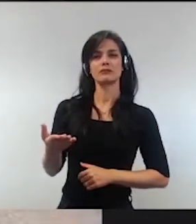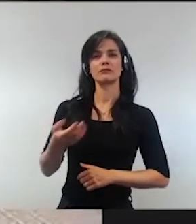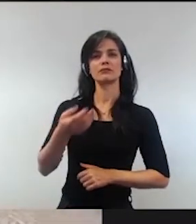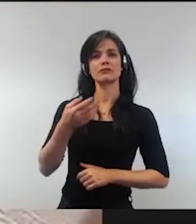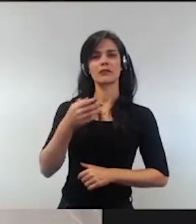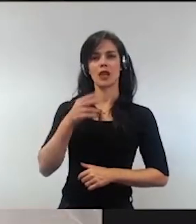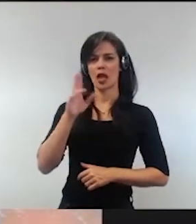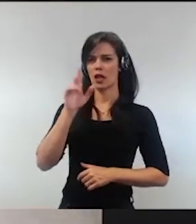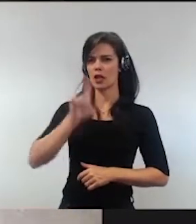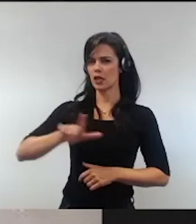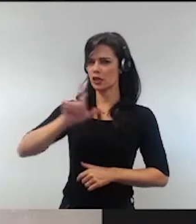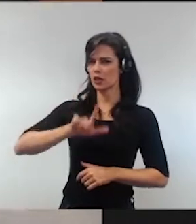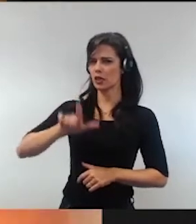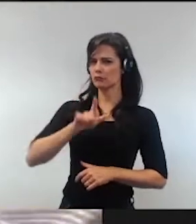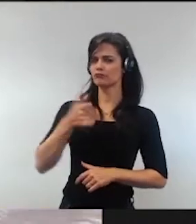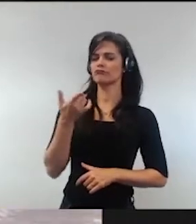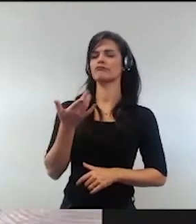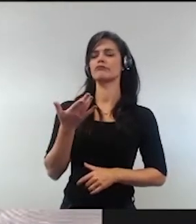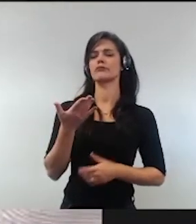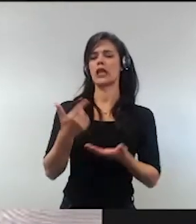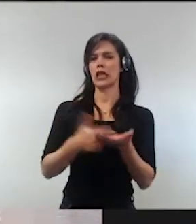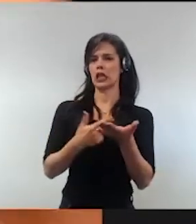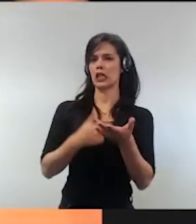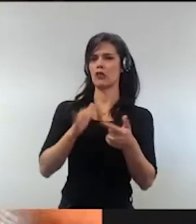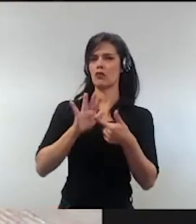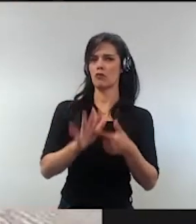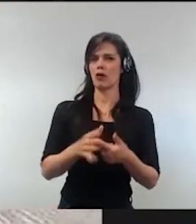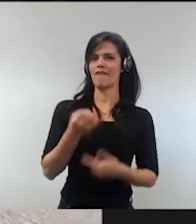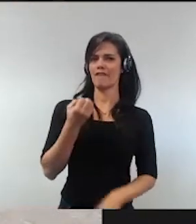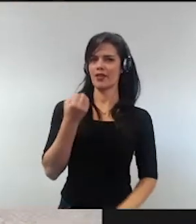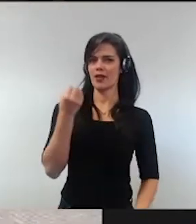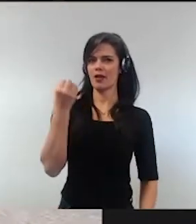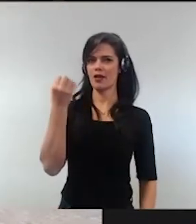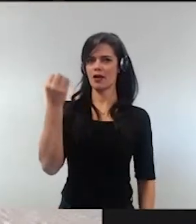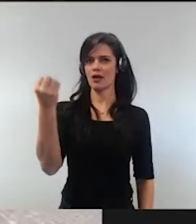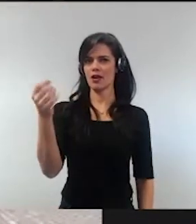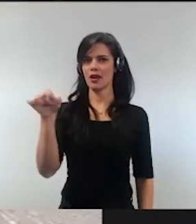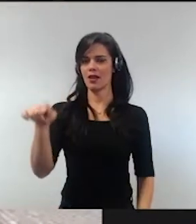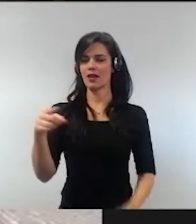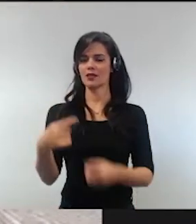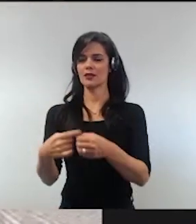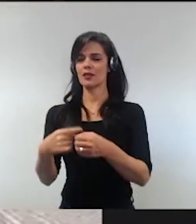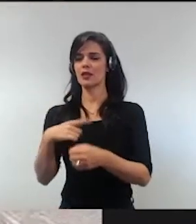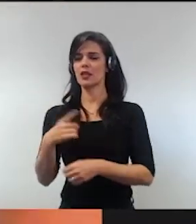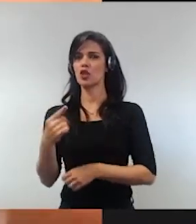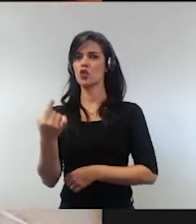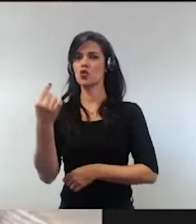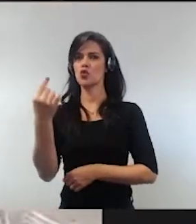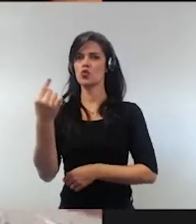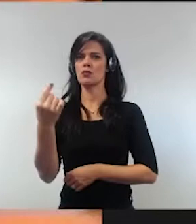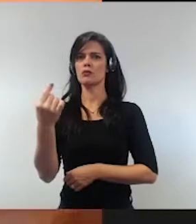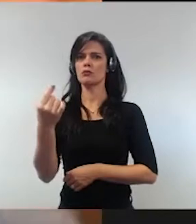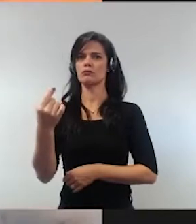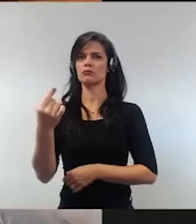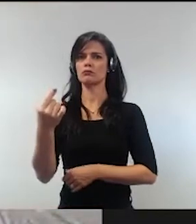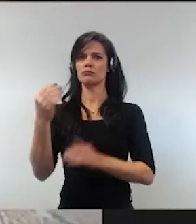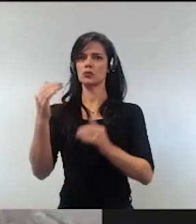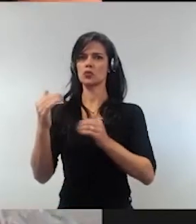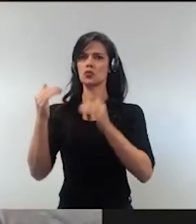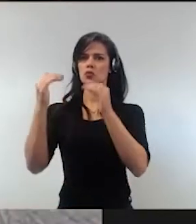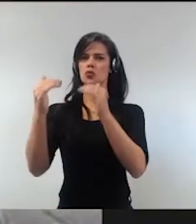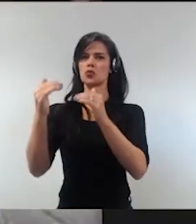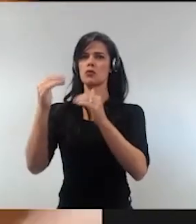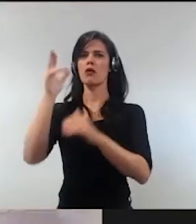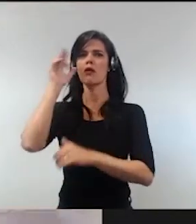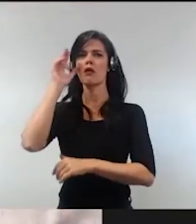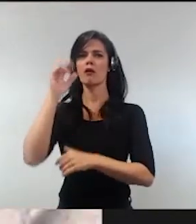país, à ilha dos cavalos, ele tem um mestre, o mestre cavalo, que lá pelas tantas, ouvindo falar,